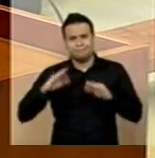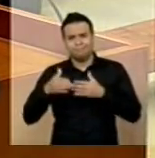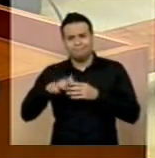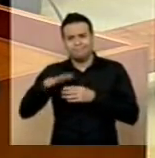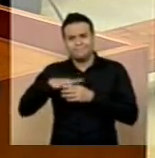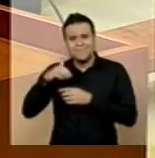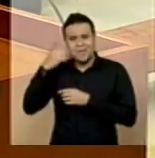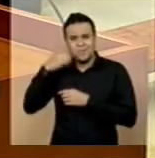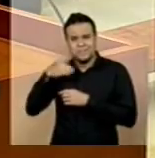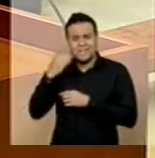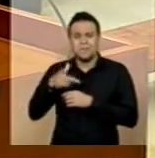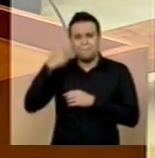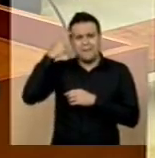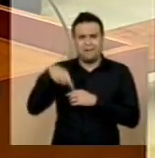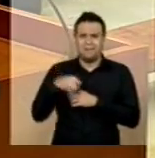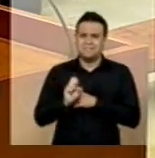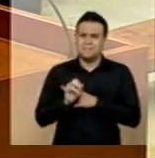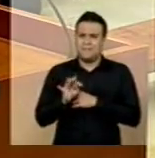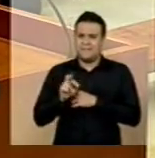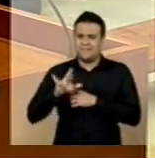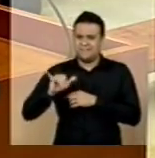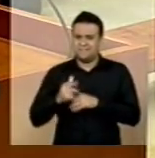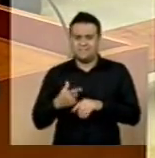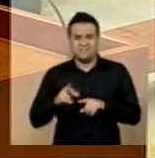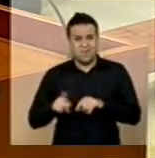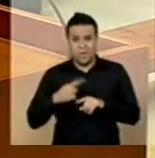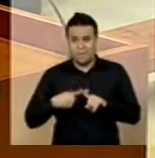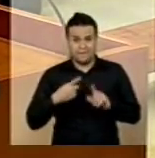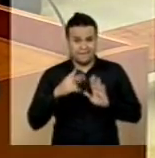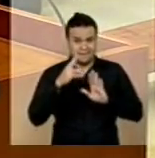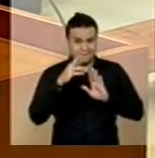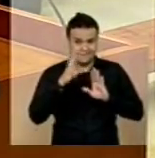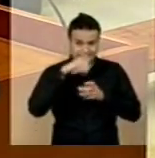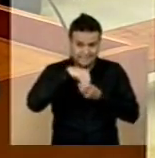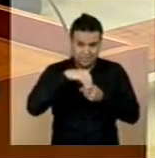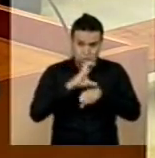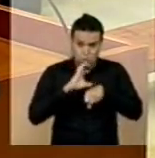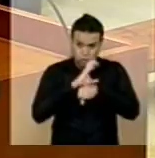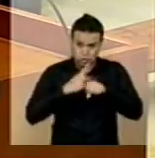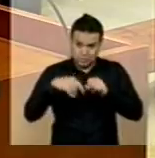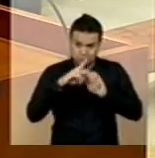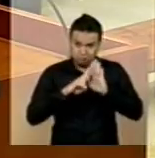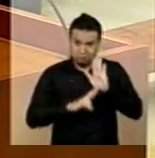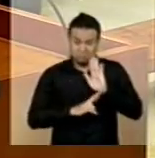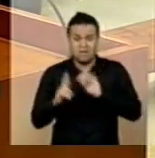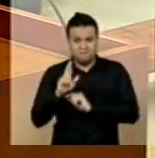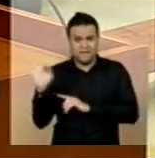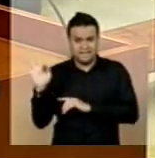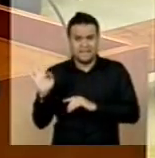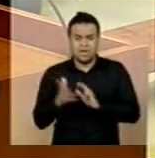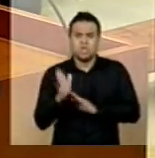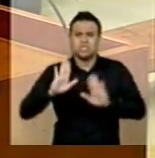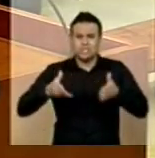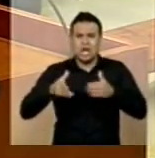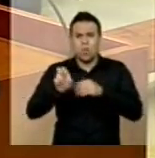simetria. O que nós temos é uma regra na Constituição Federal, já aplicada mais de